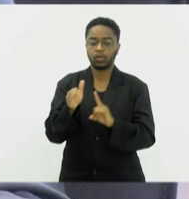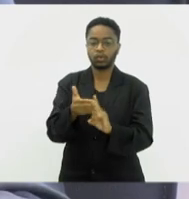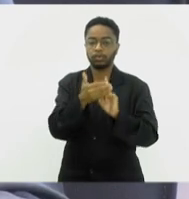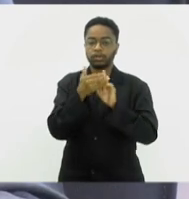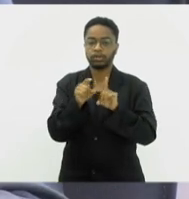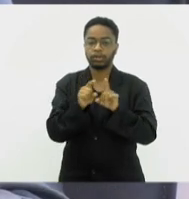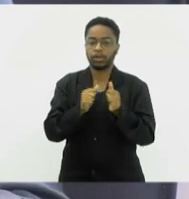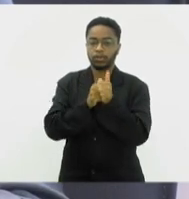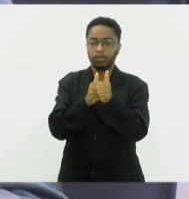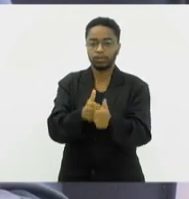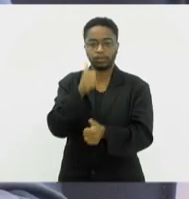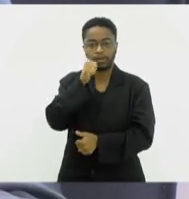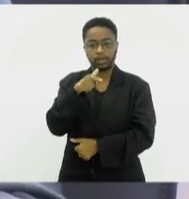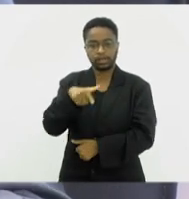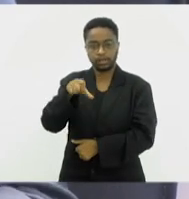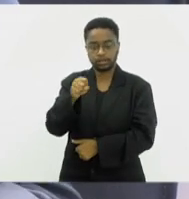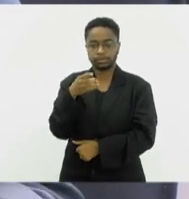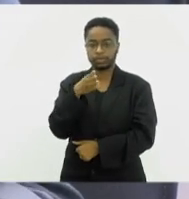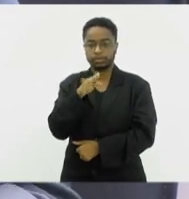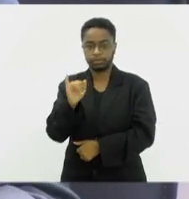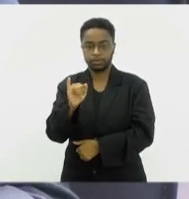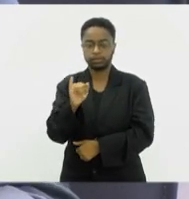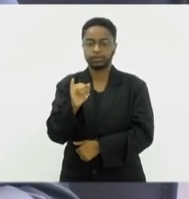acompanhamento de mulheres lésbicas, bissexuais,